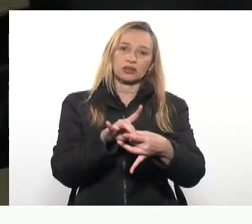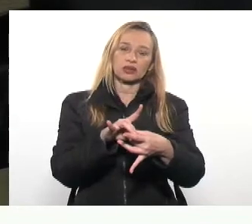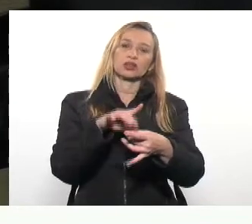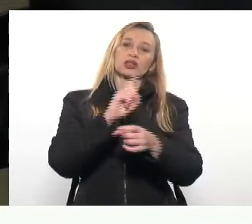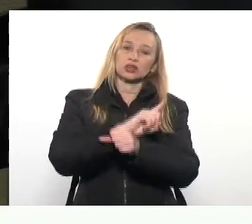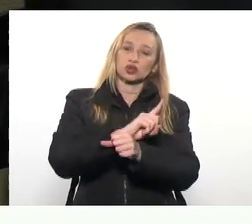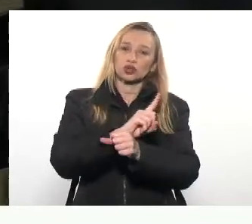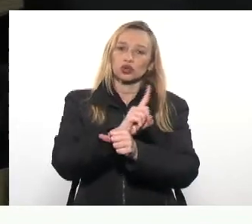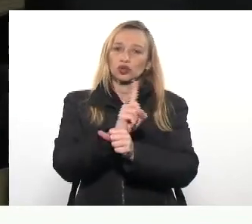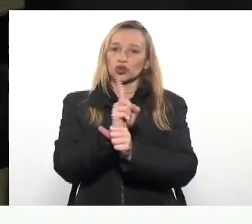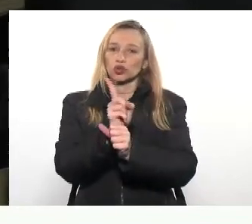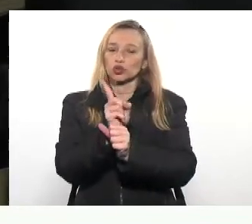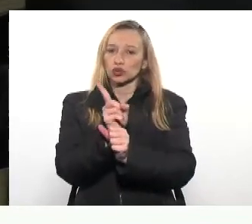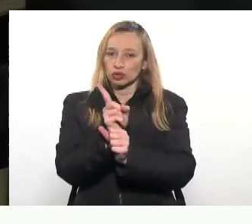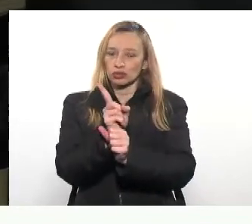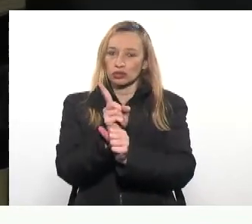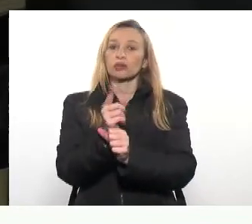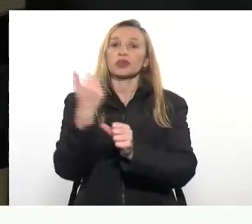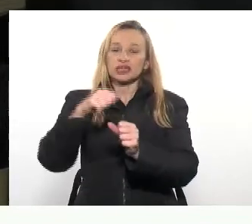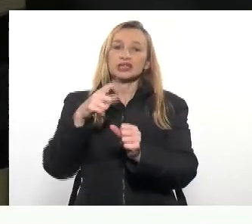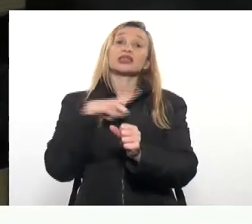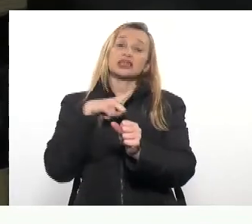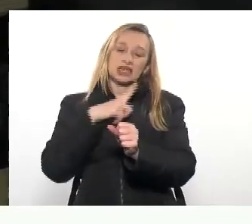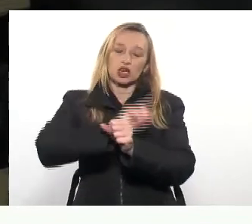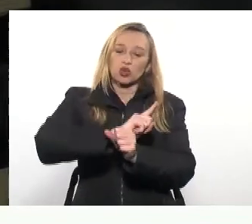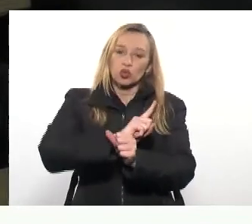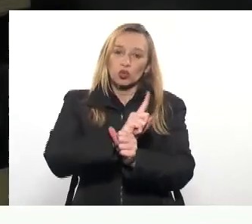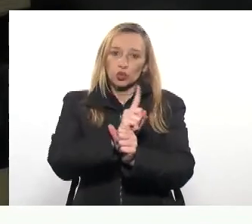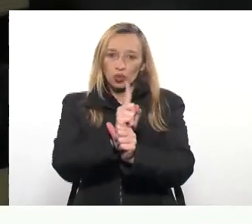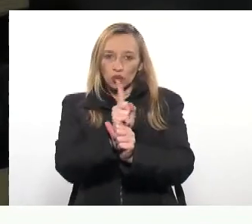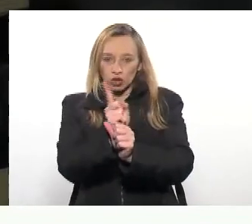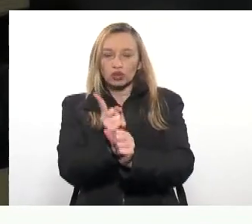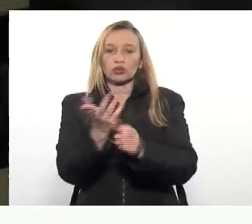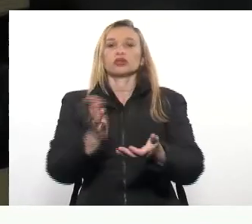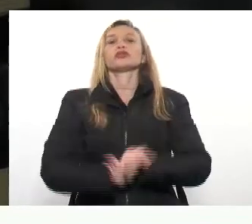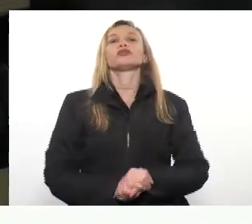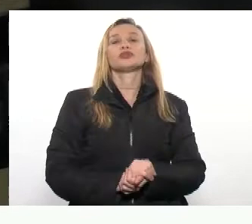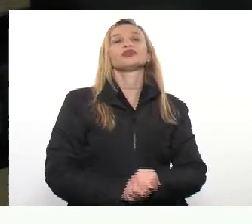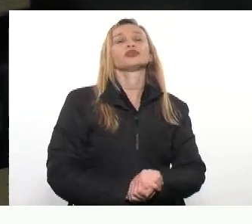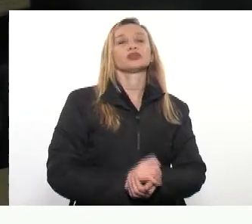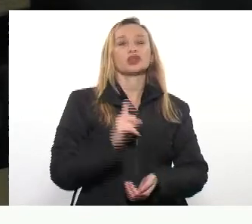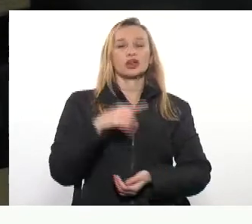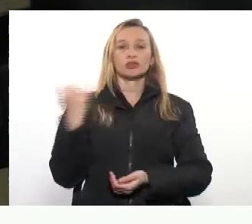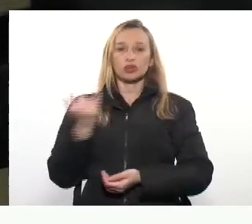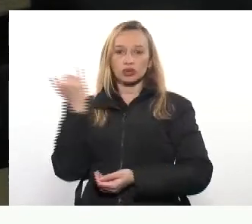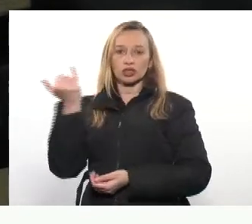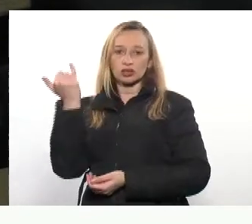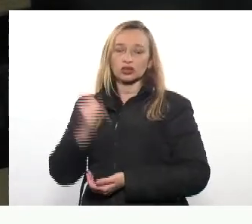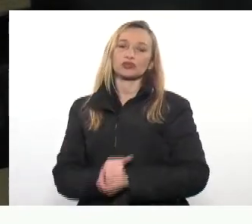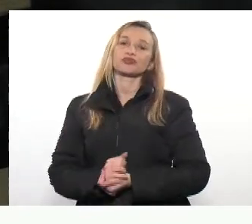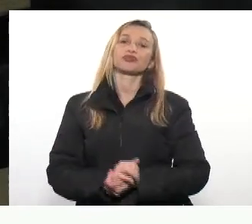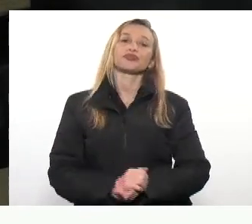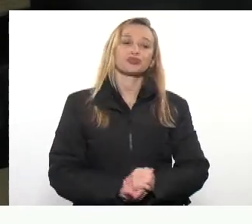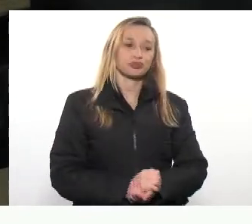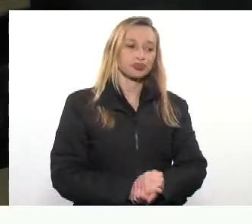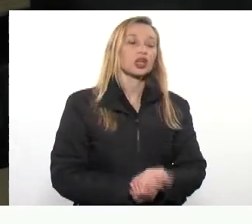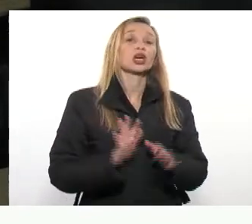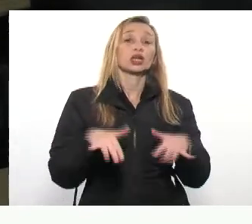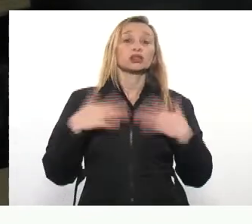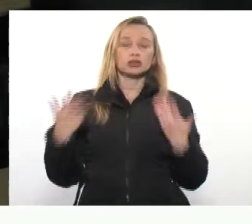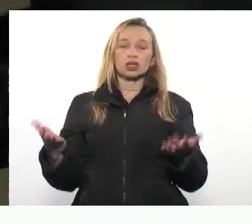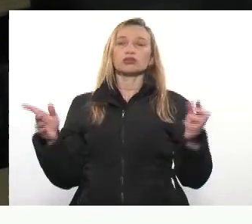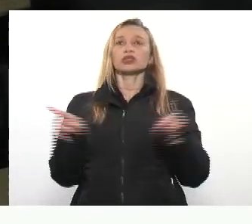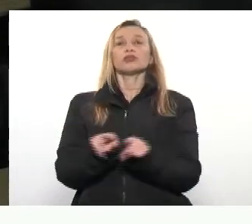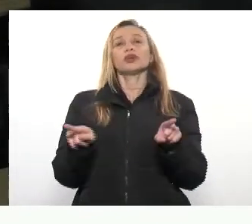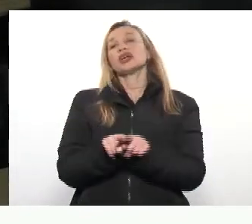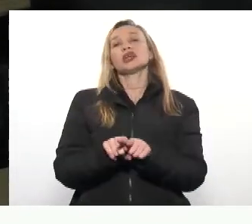só vai acontecer se houvesse um impeditivo, enfim, de natureza, enfim, um constrangimento que impossibilite isso. Então, essa questão